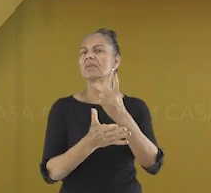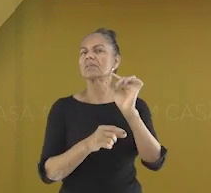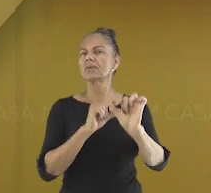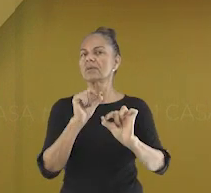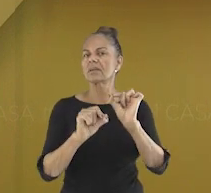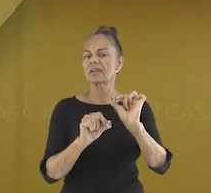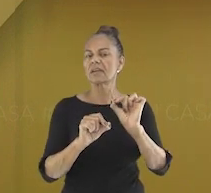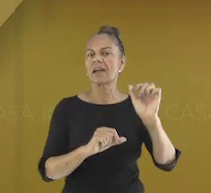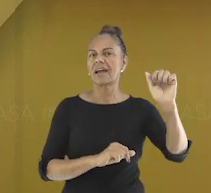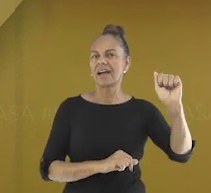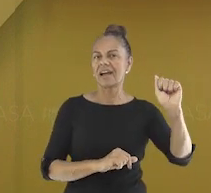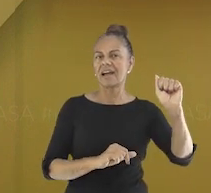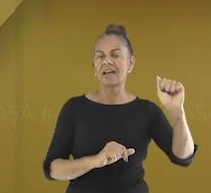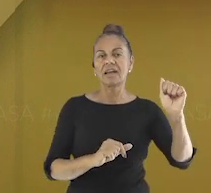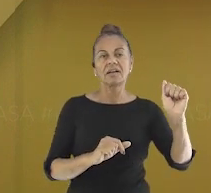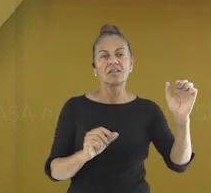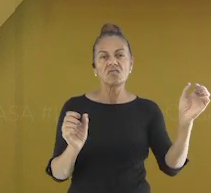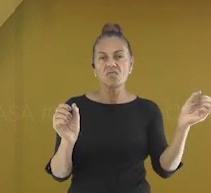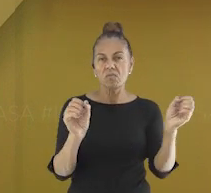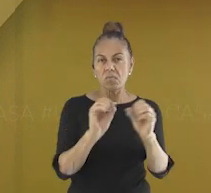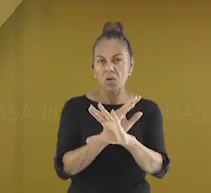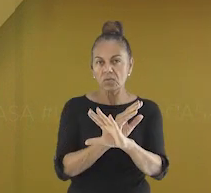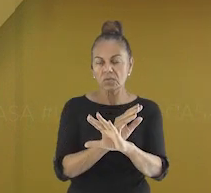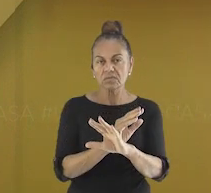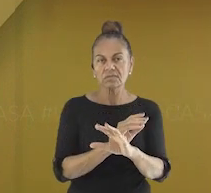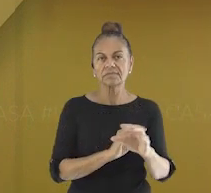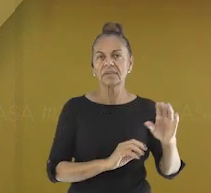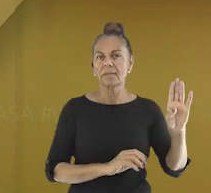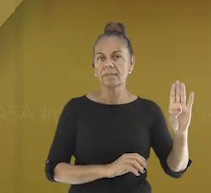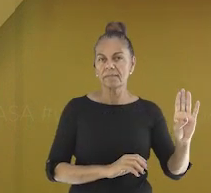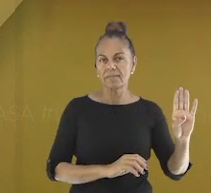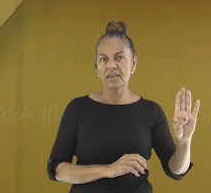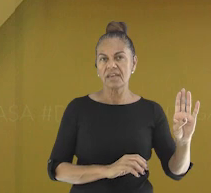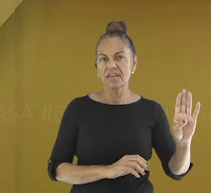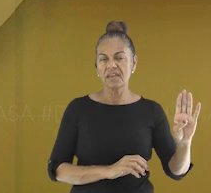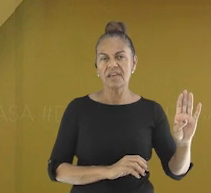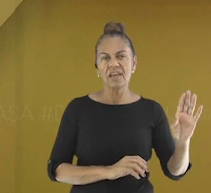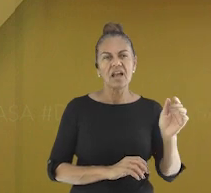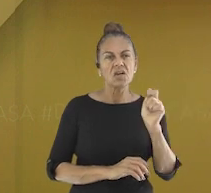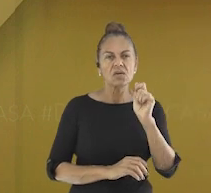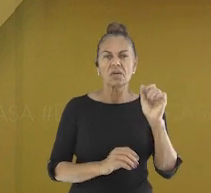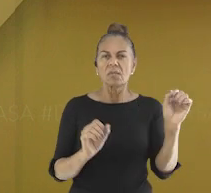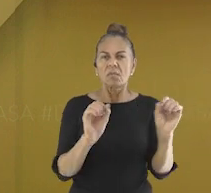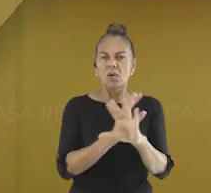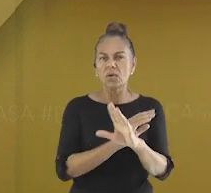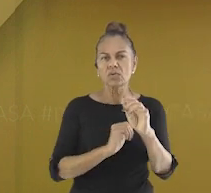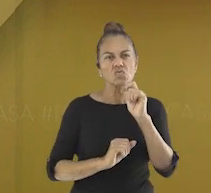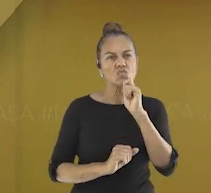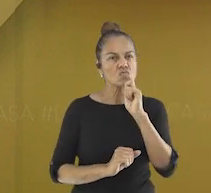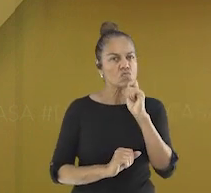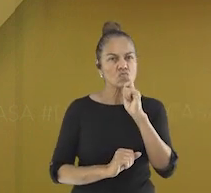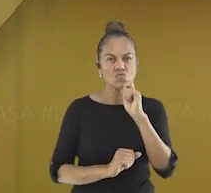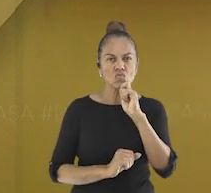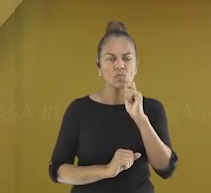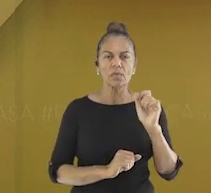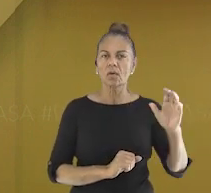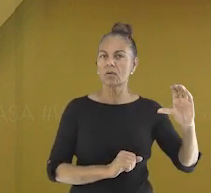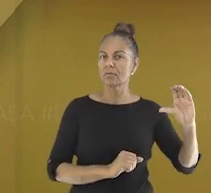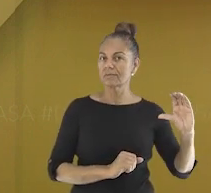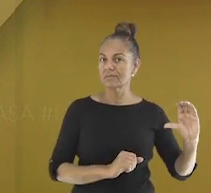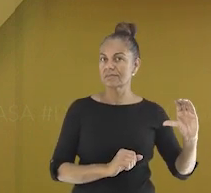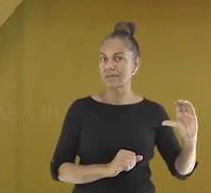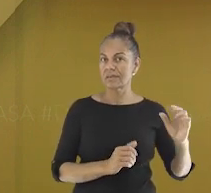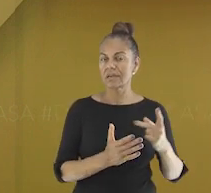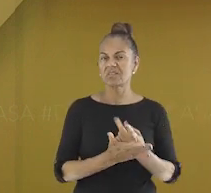letra A, totalmente concluído. Letra B, parcialmente realizado, parcialmente